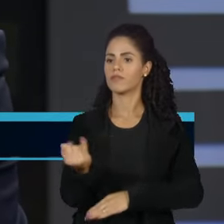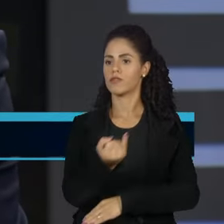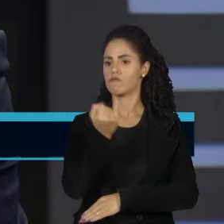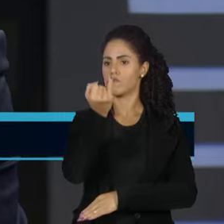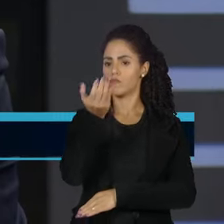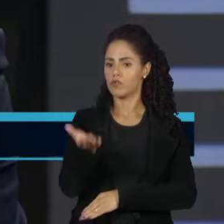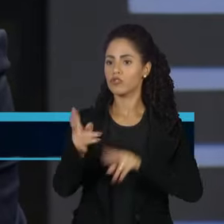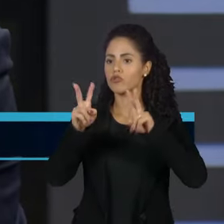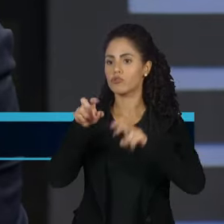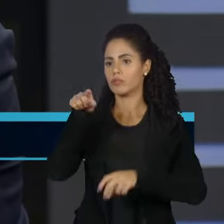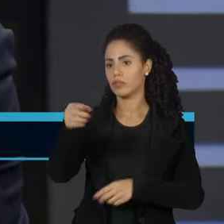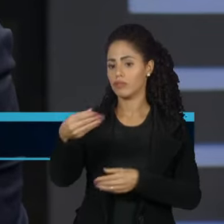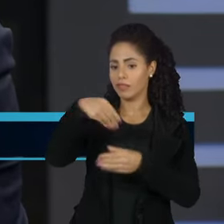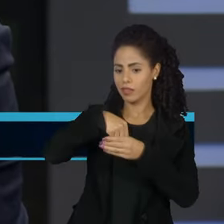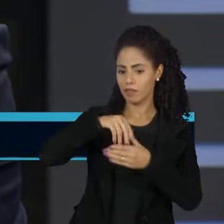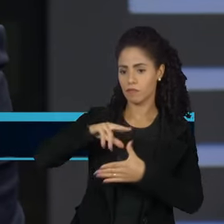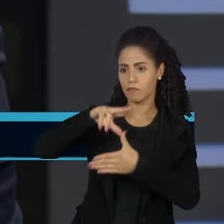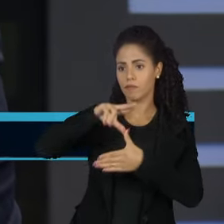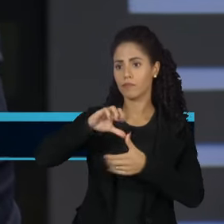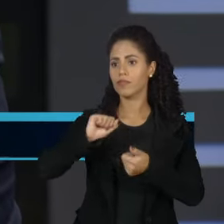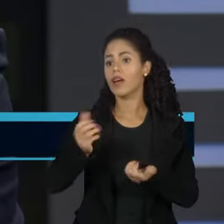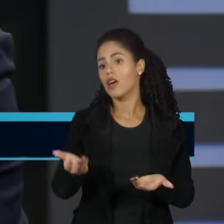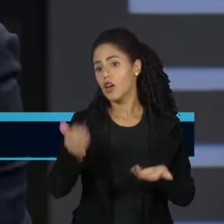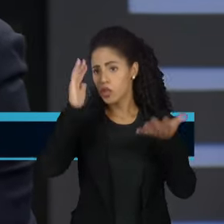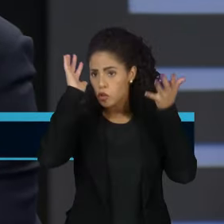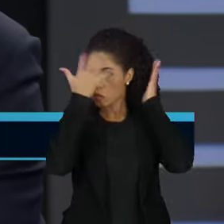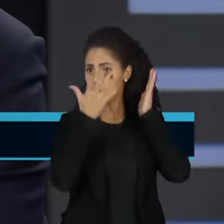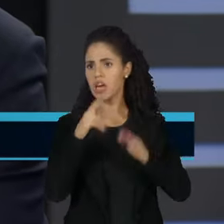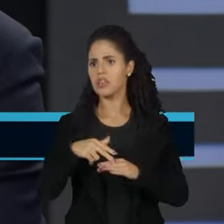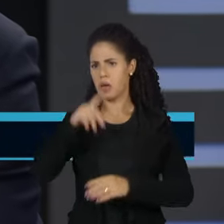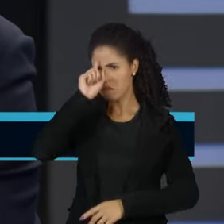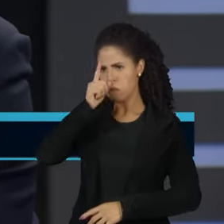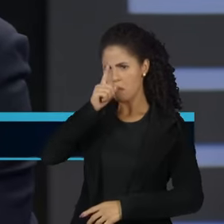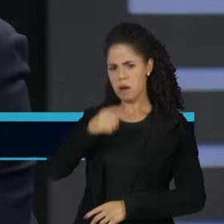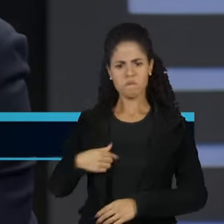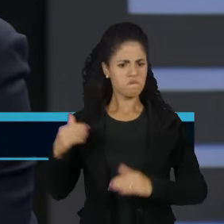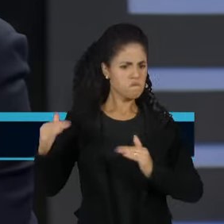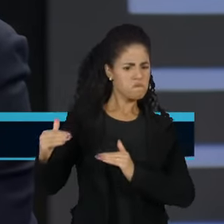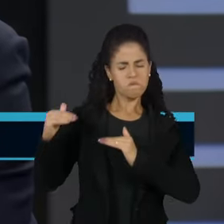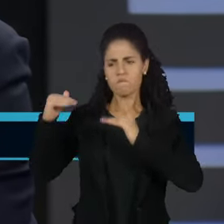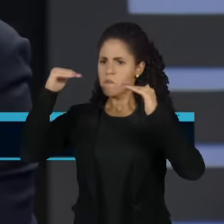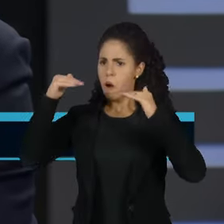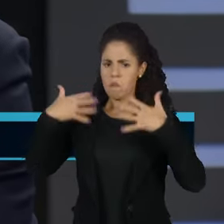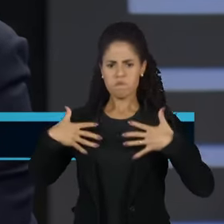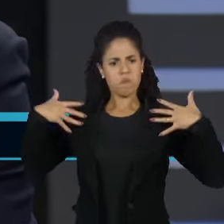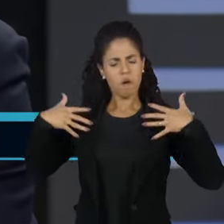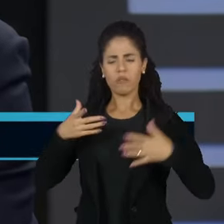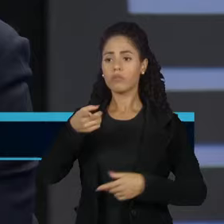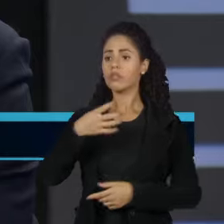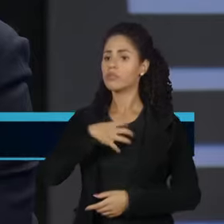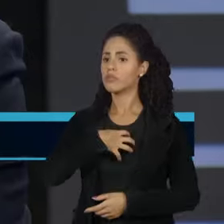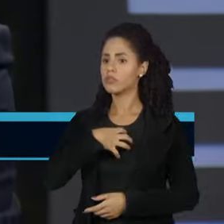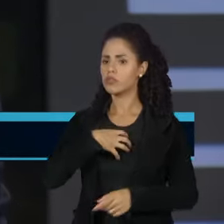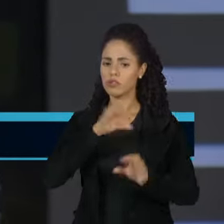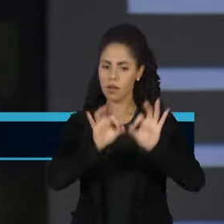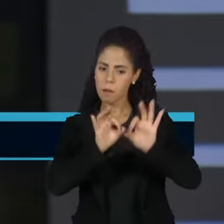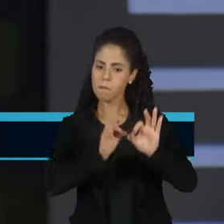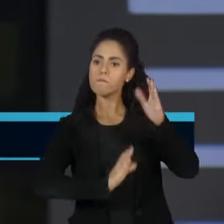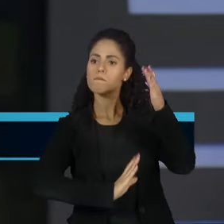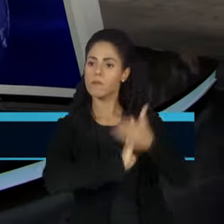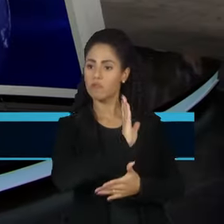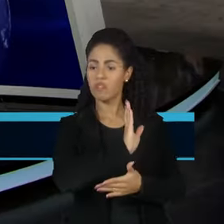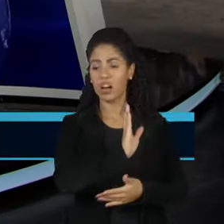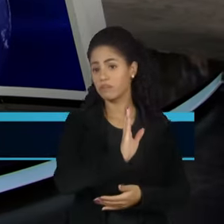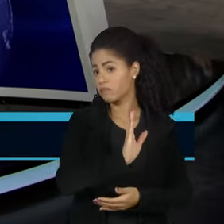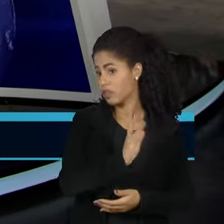a questão interna. E o Milei não desceu do palanque ainda. Ele tem uma questão interna muito difícil, que é aprovar lá os seus projetos, que a gente não sabe se vai